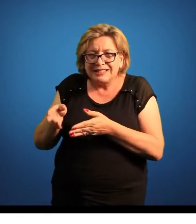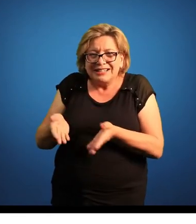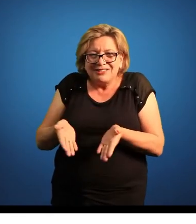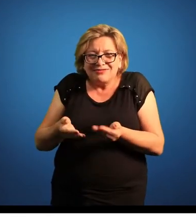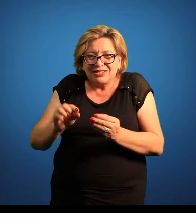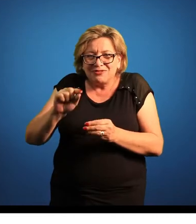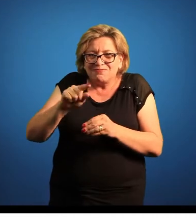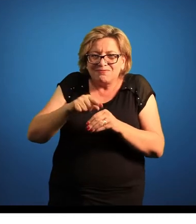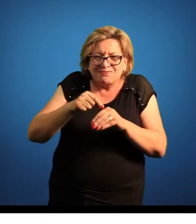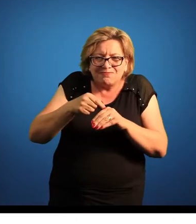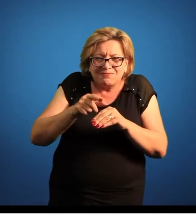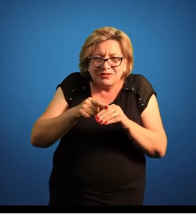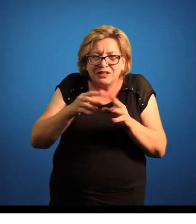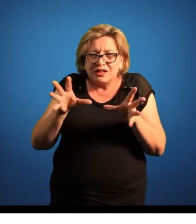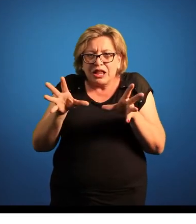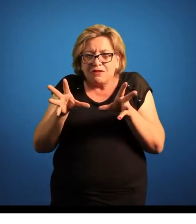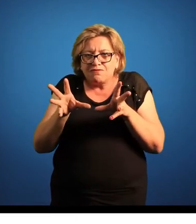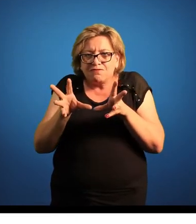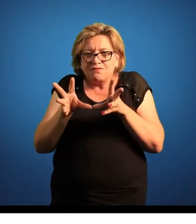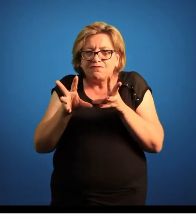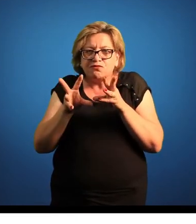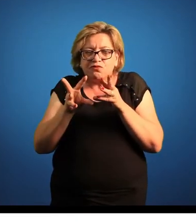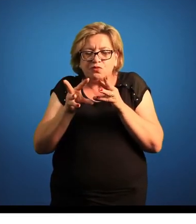fechar esses pólipos.